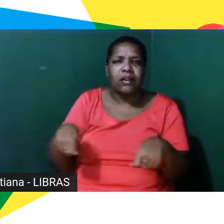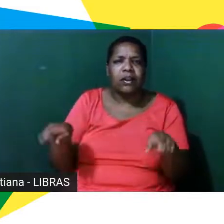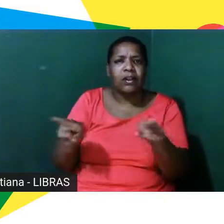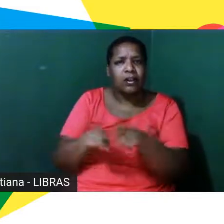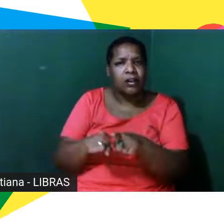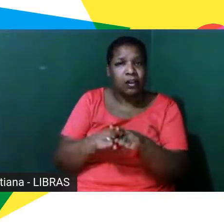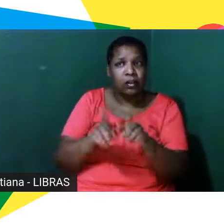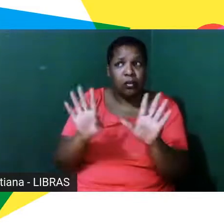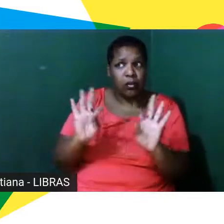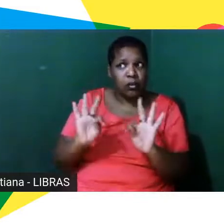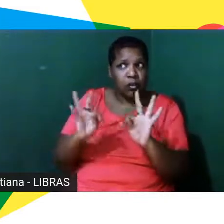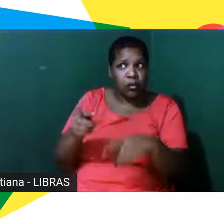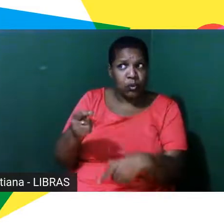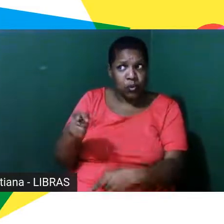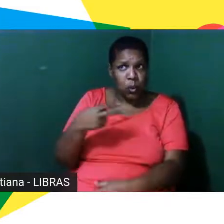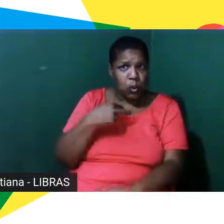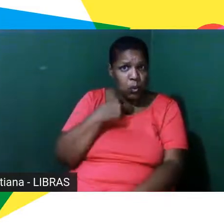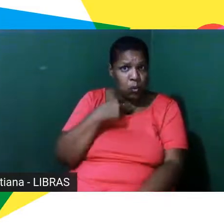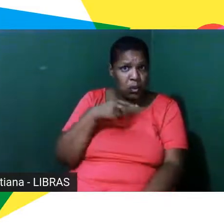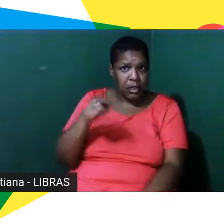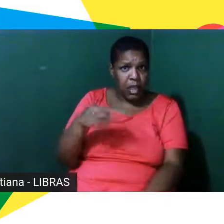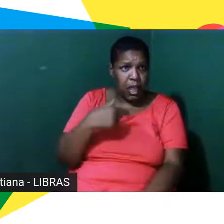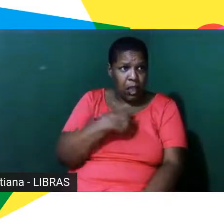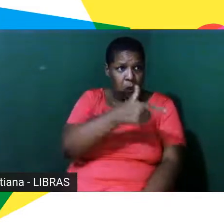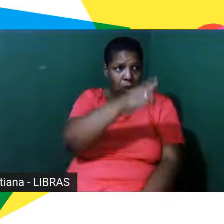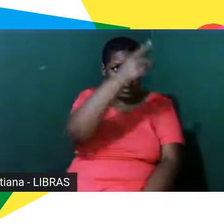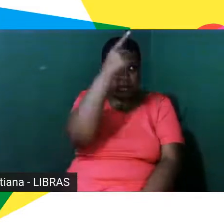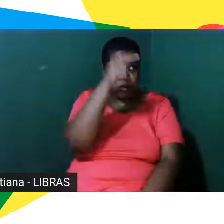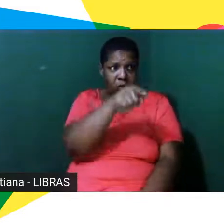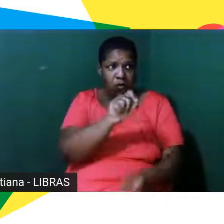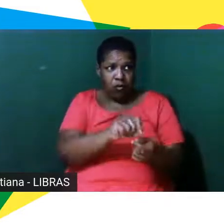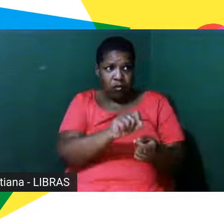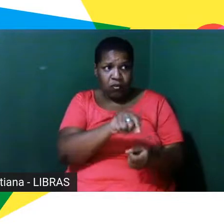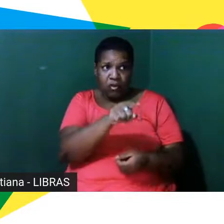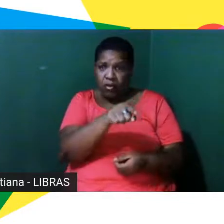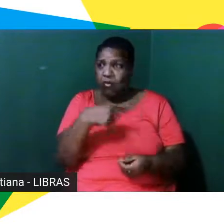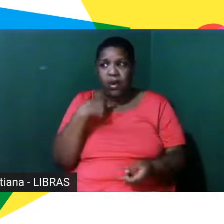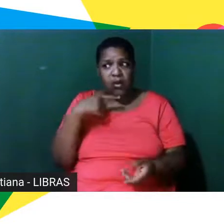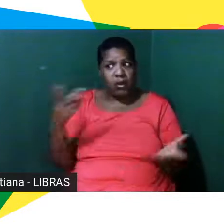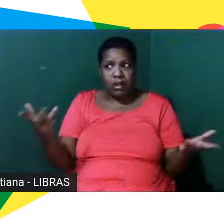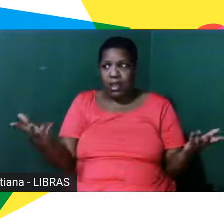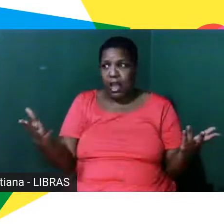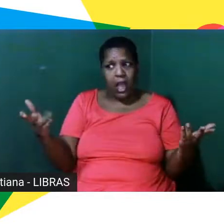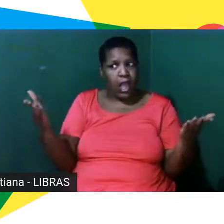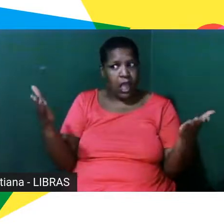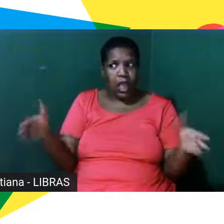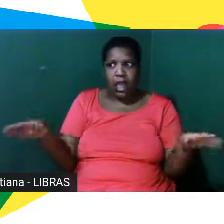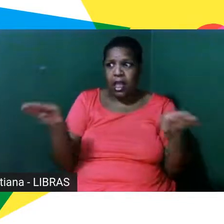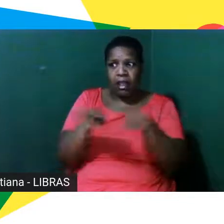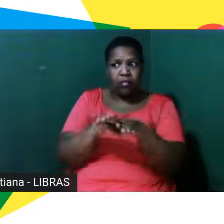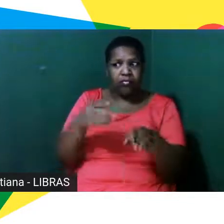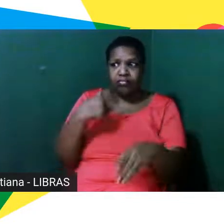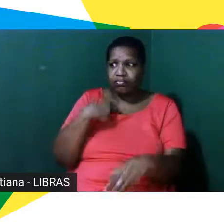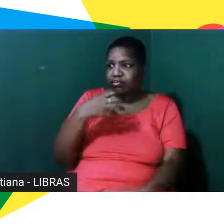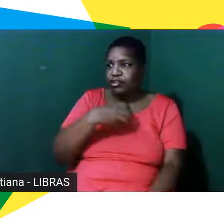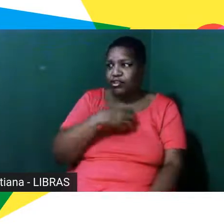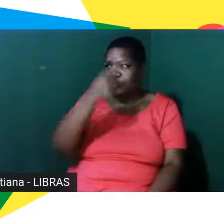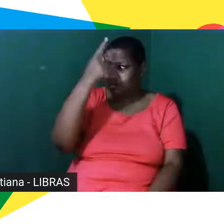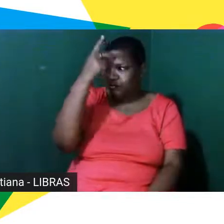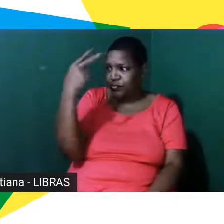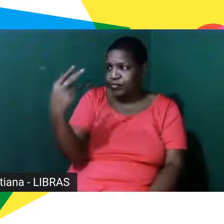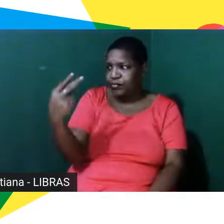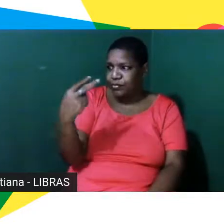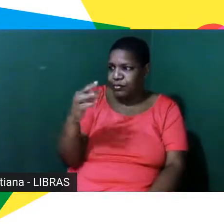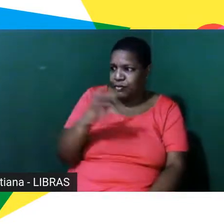se algum dia você não puder fazer aí falta a pessoa e a outra pessoa não vai conseguir não faz sentido para quem está assistindo